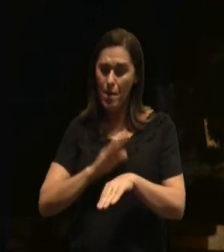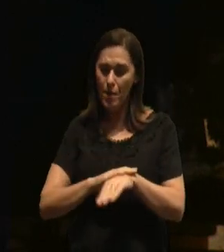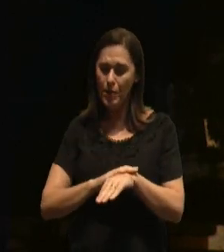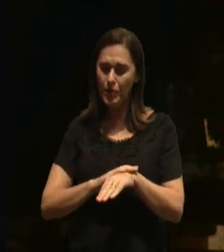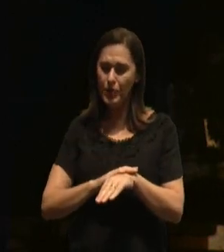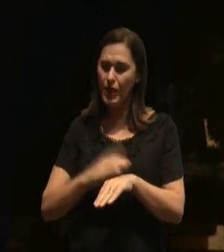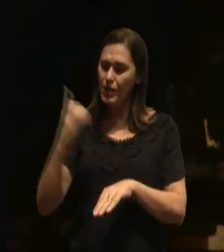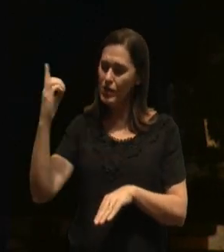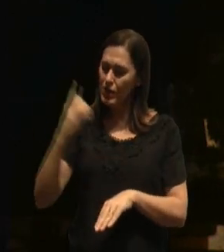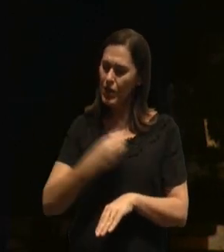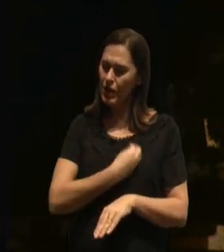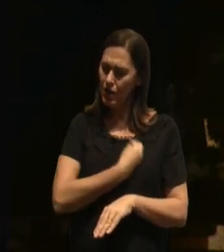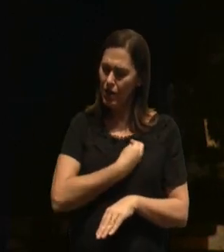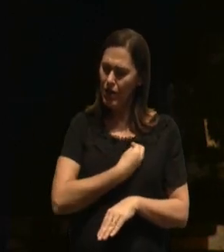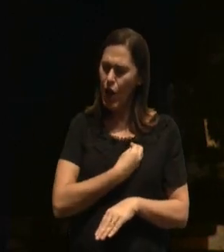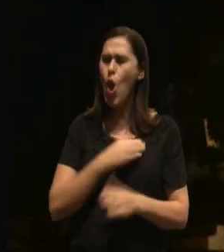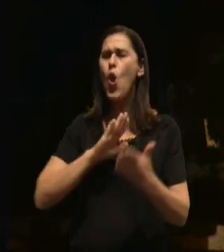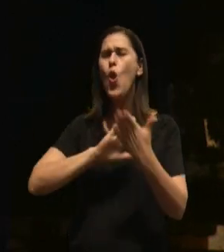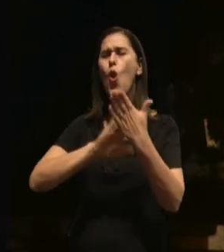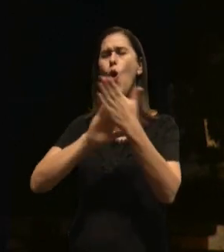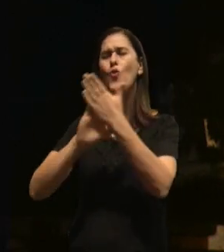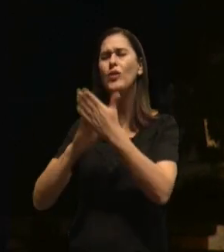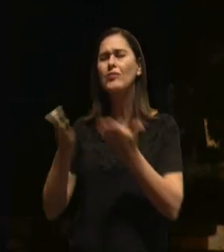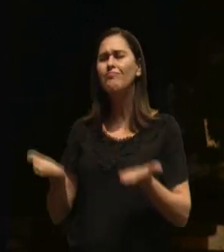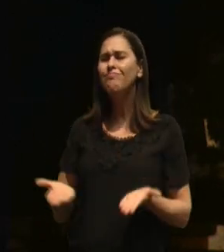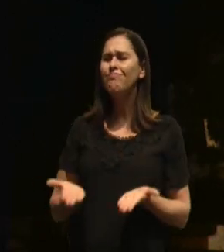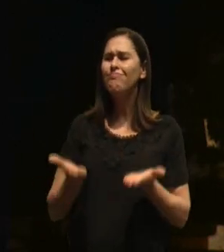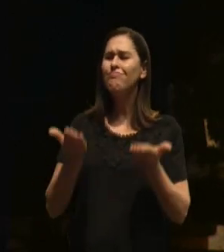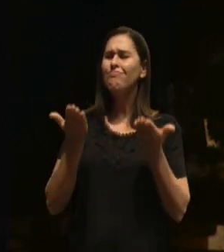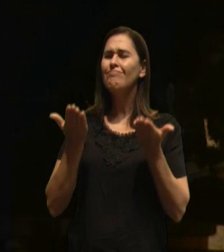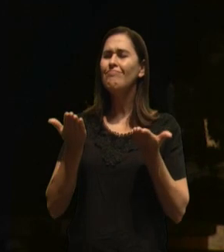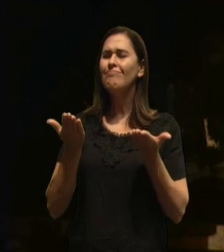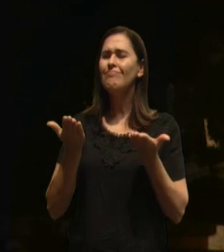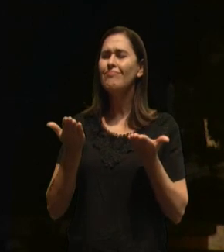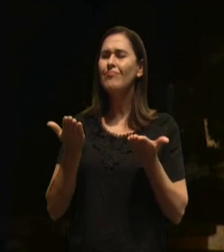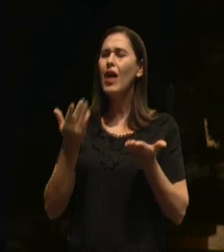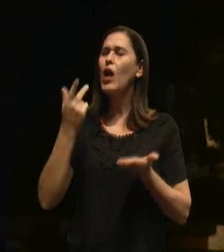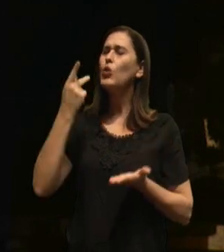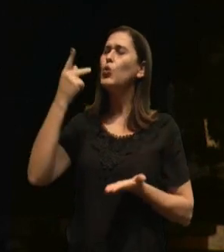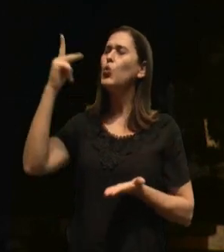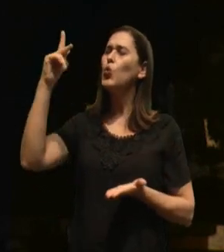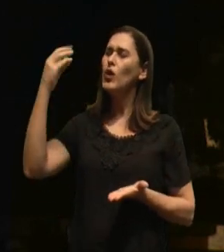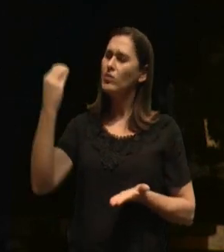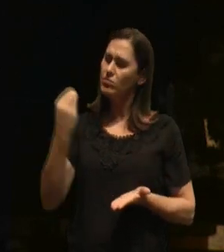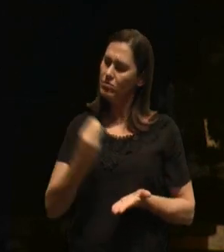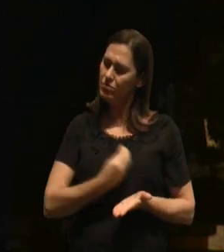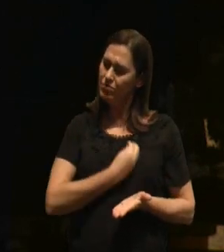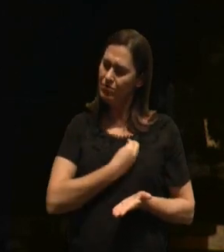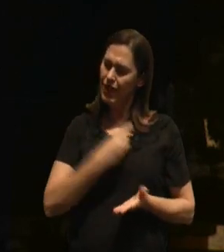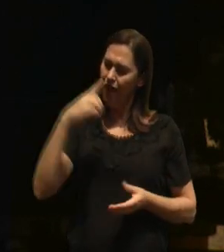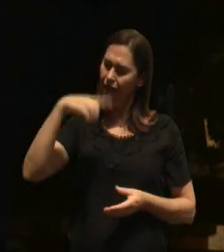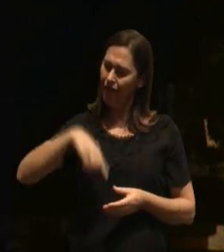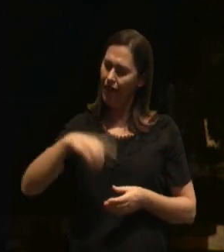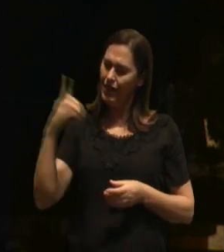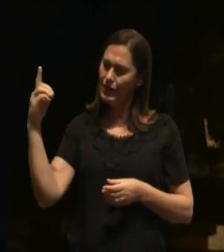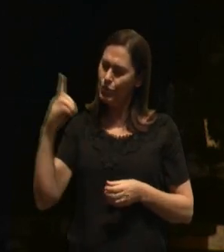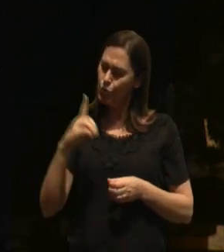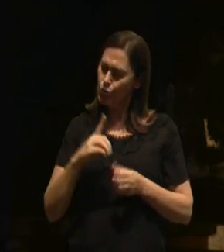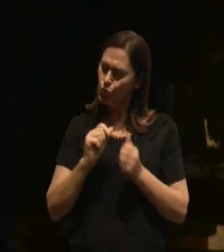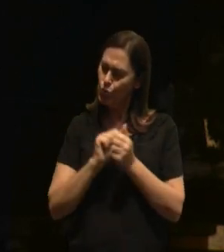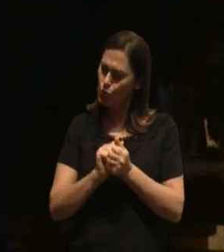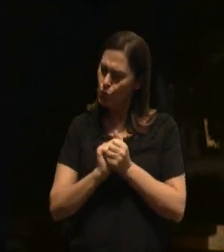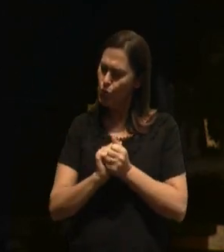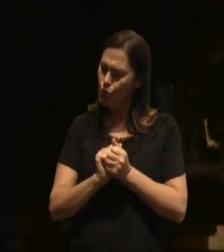podemos estar aqui louvando e engrandecendo a tua presença em nosso meio, Senhor.